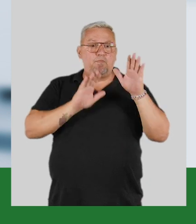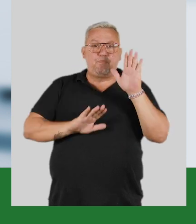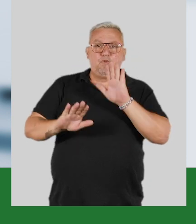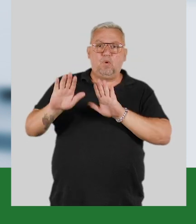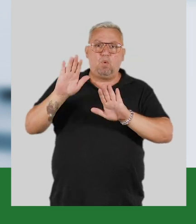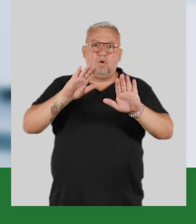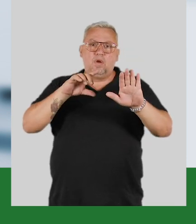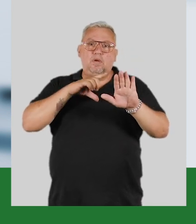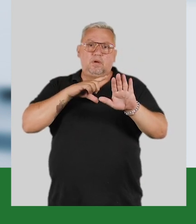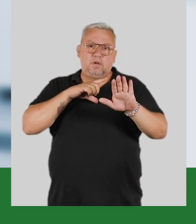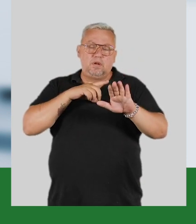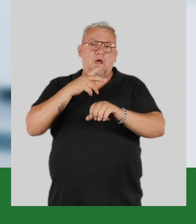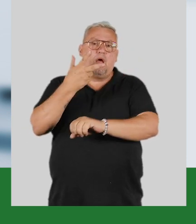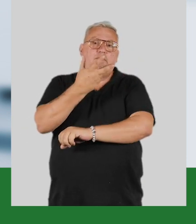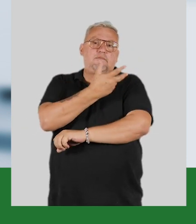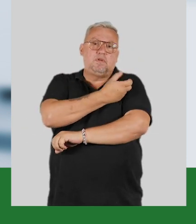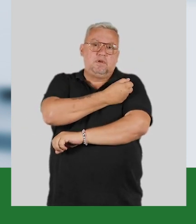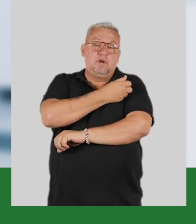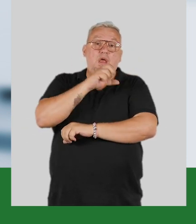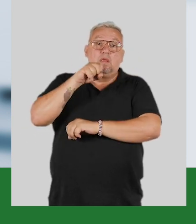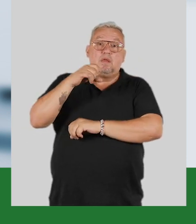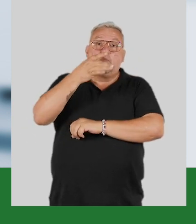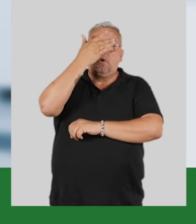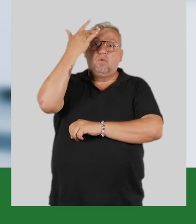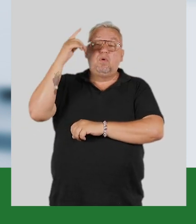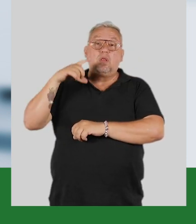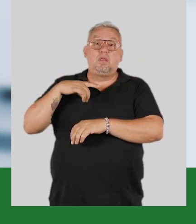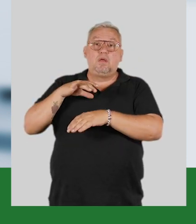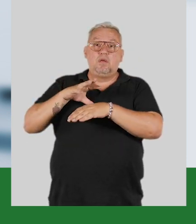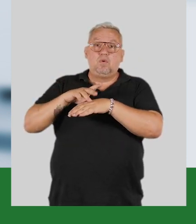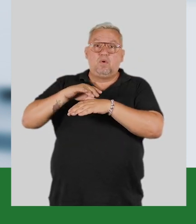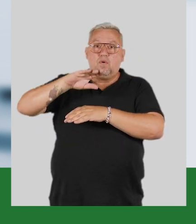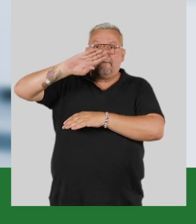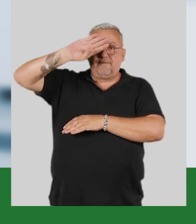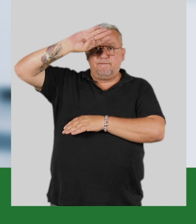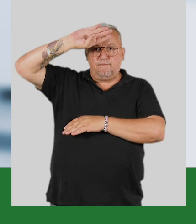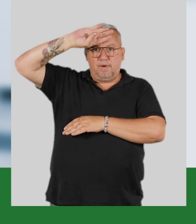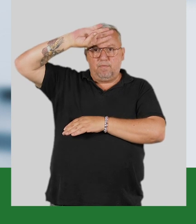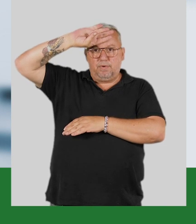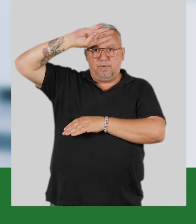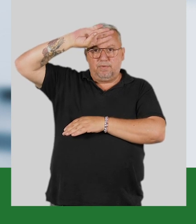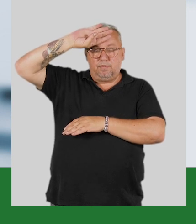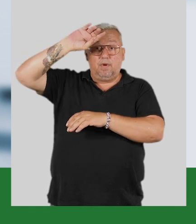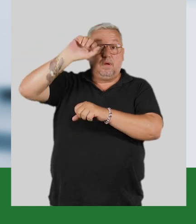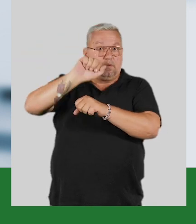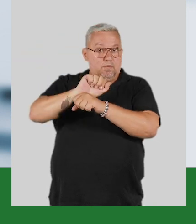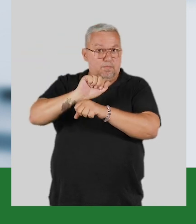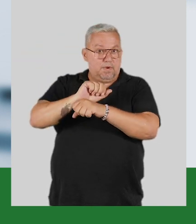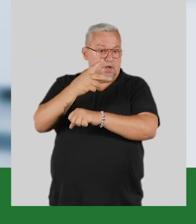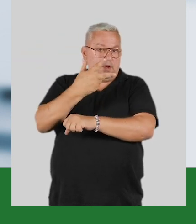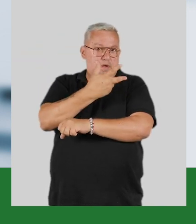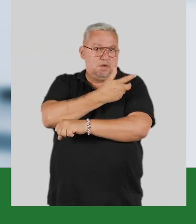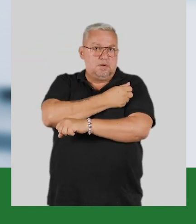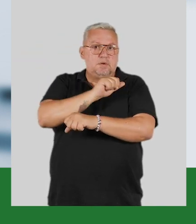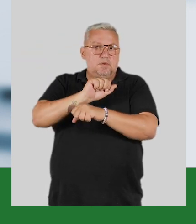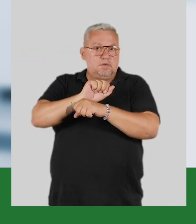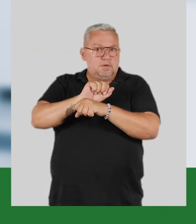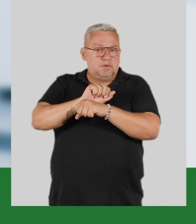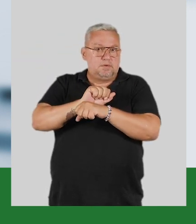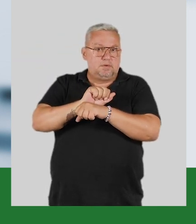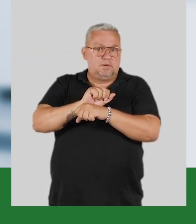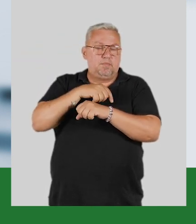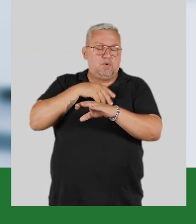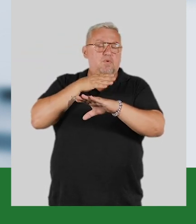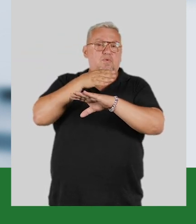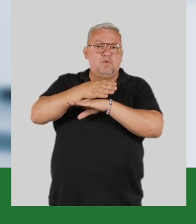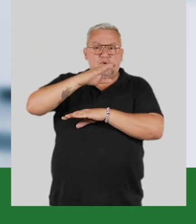temos que ter com essa vacina. Primeiro, se a pessoa tem uma doença febril, o ideal é adiarmos a vacinação. Ou seja, se a pessoa tem um quadro